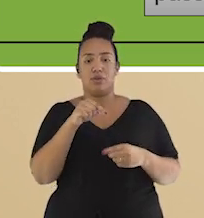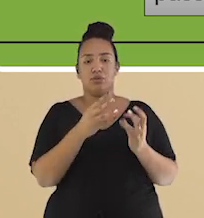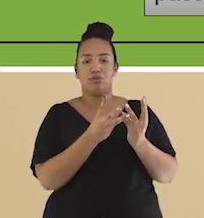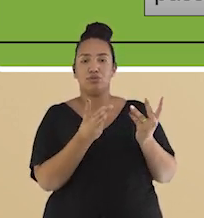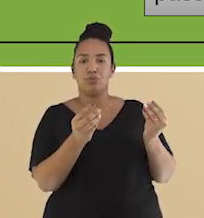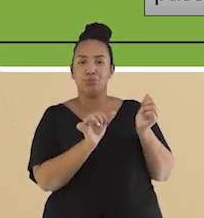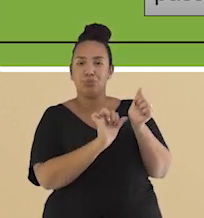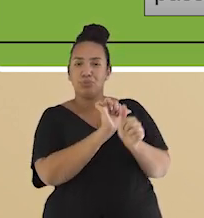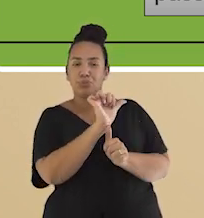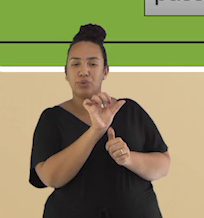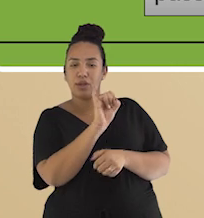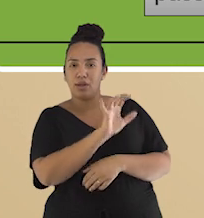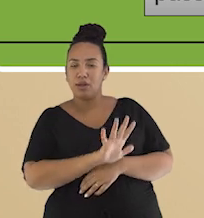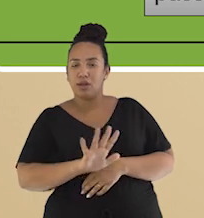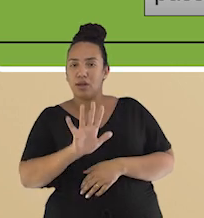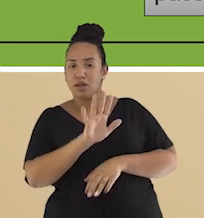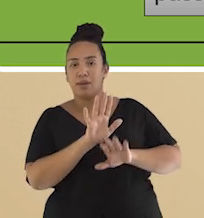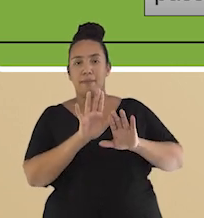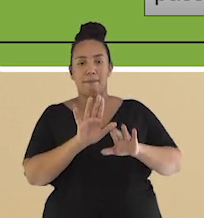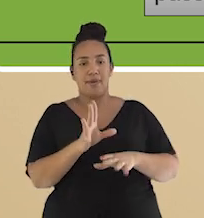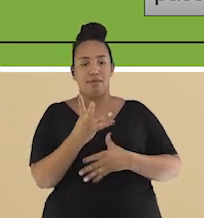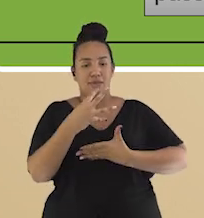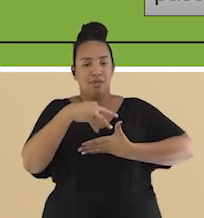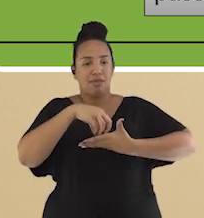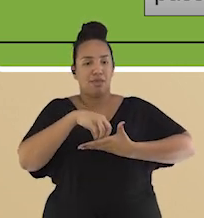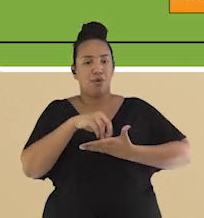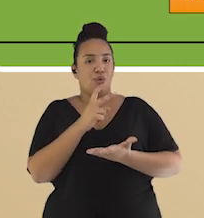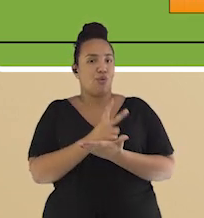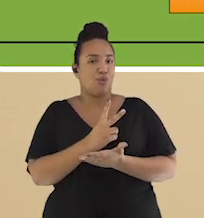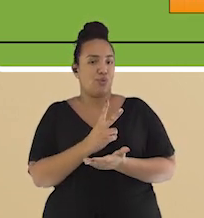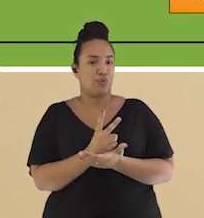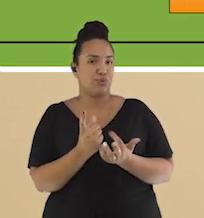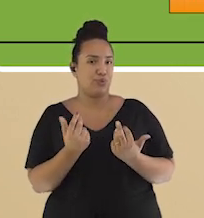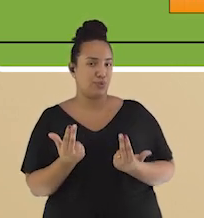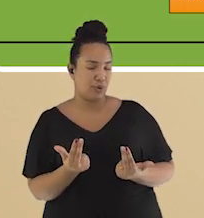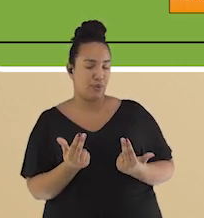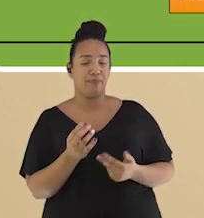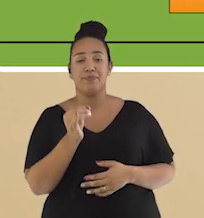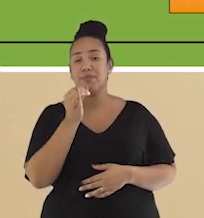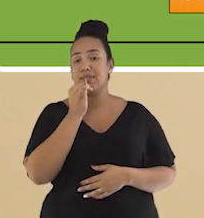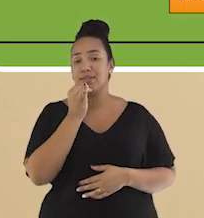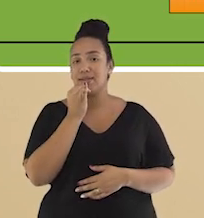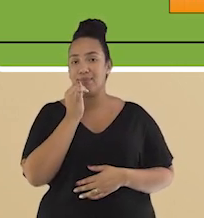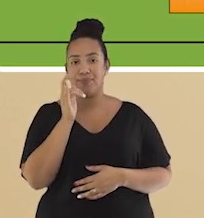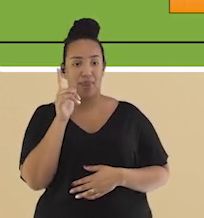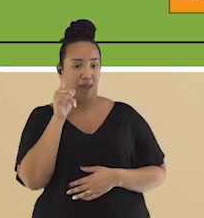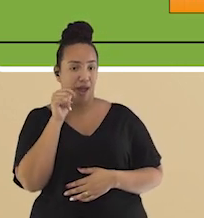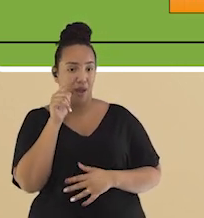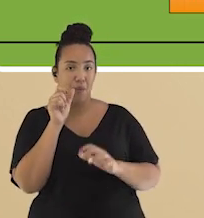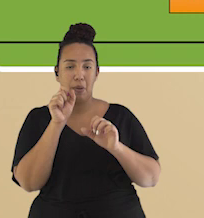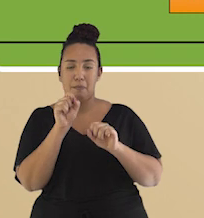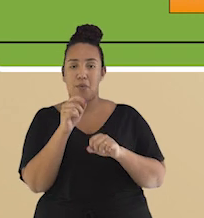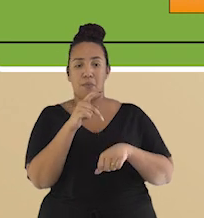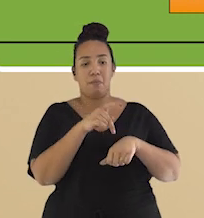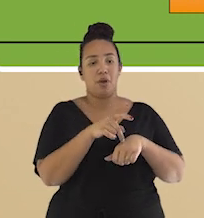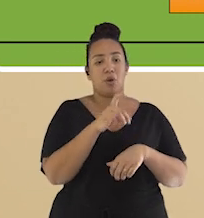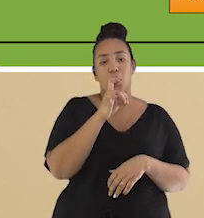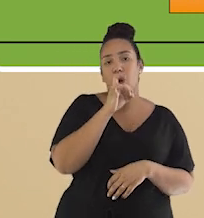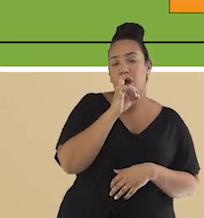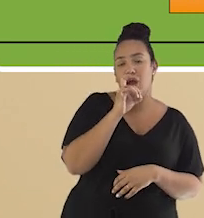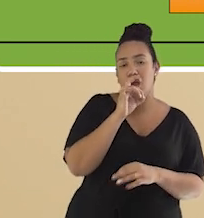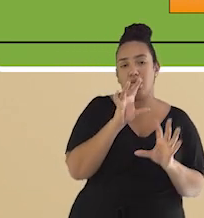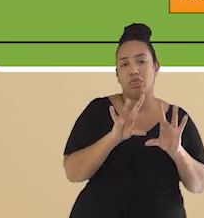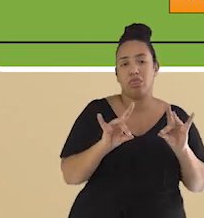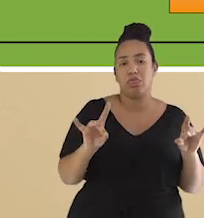substância, mas mantém a sua essência. O bom exemplo é a água. Ela pode ser gelo, líquida